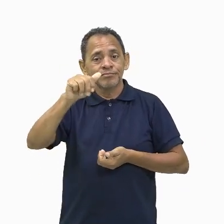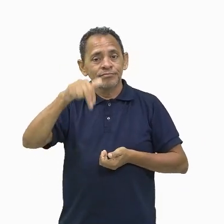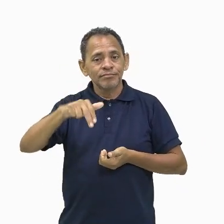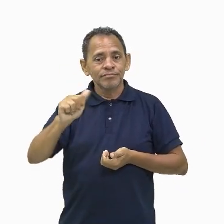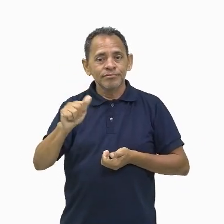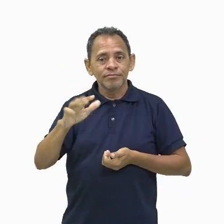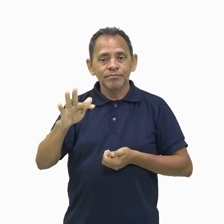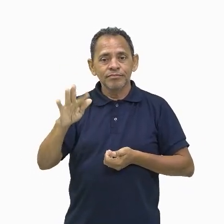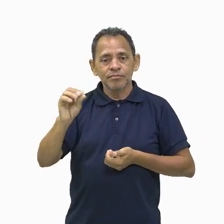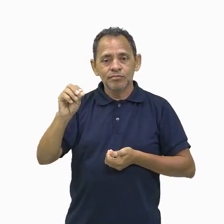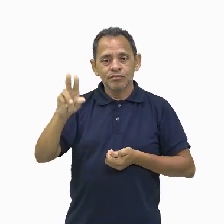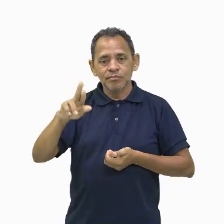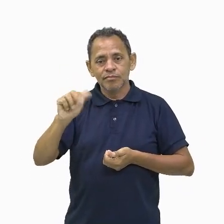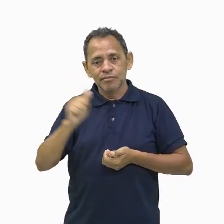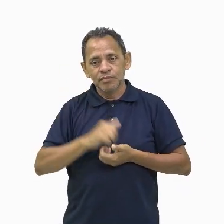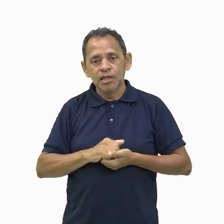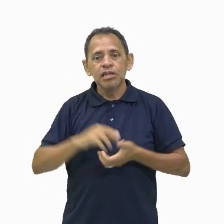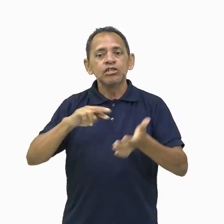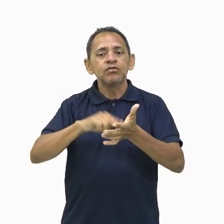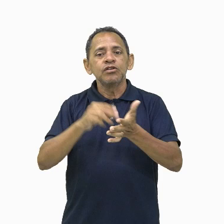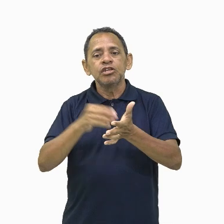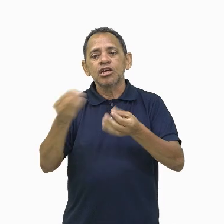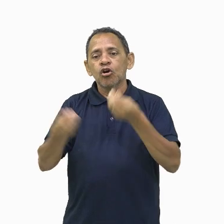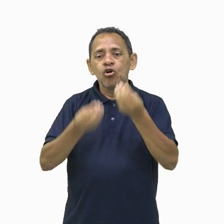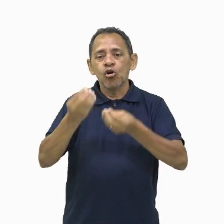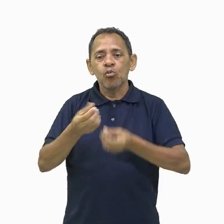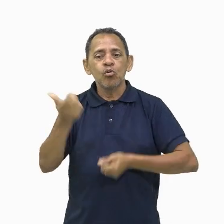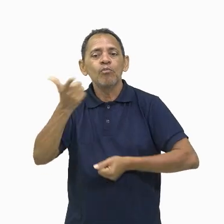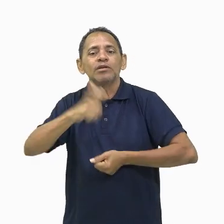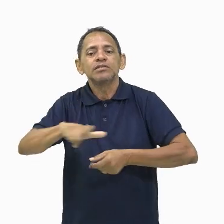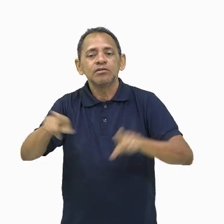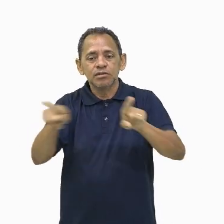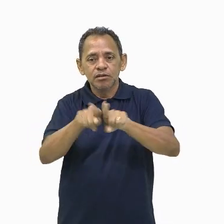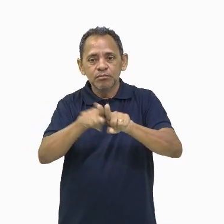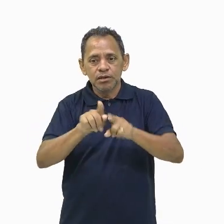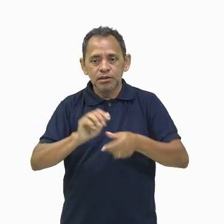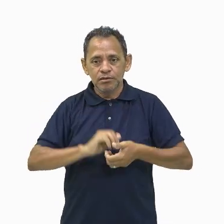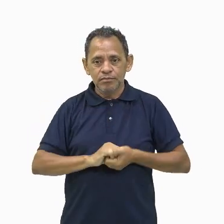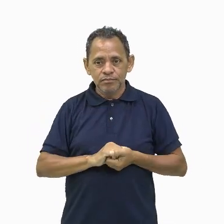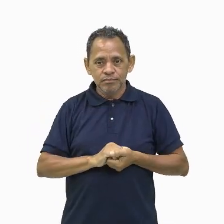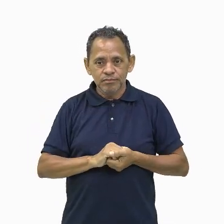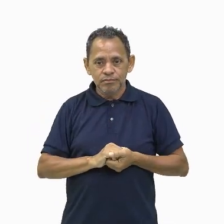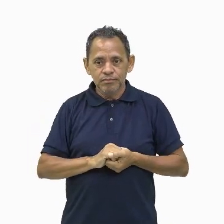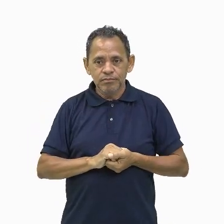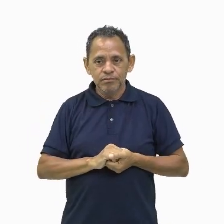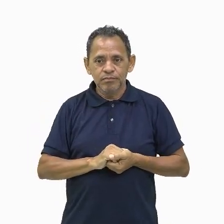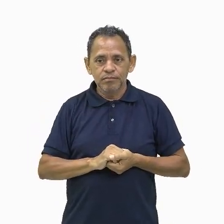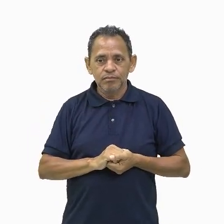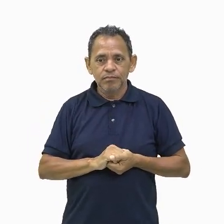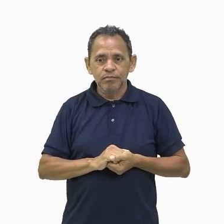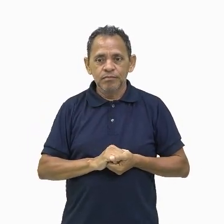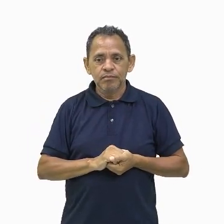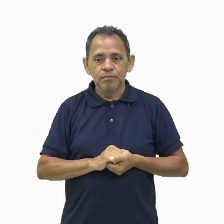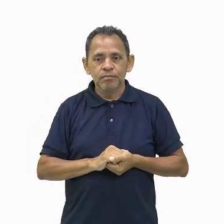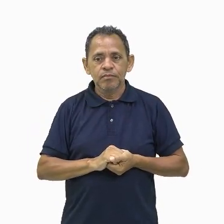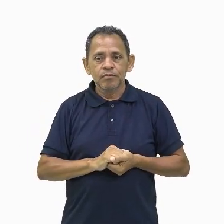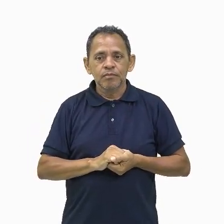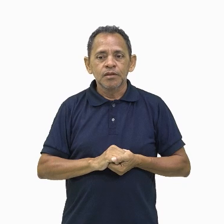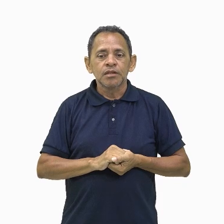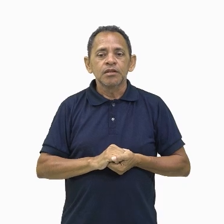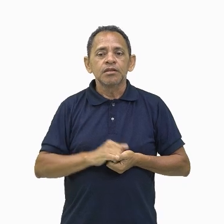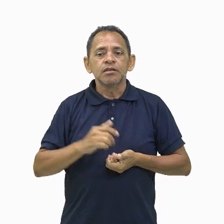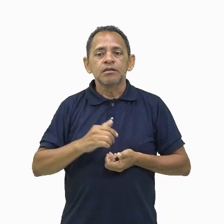ideia de repetição. Mas não é uma repetição de uma conjunção, tá? É algo um pouco maior,